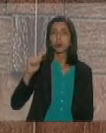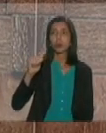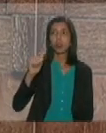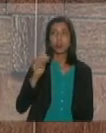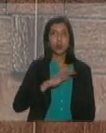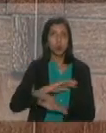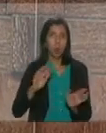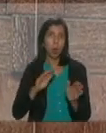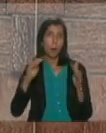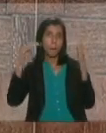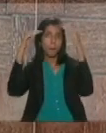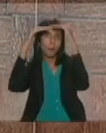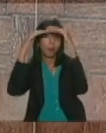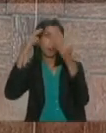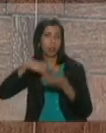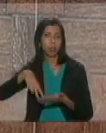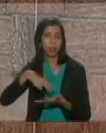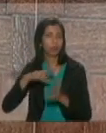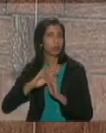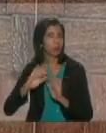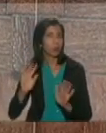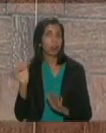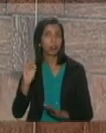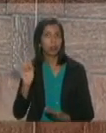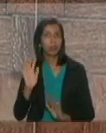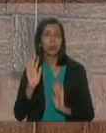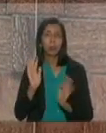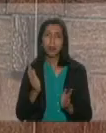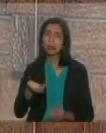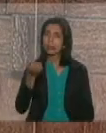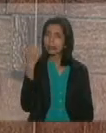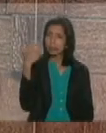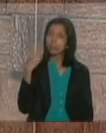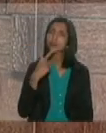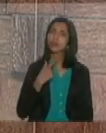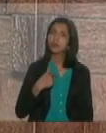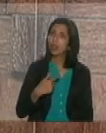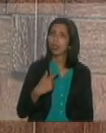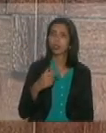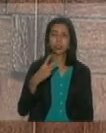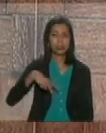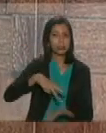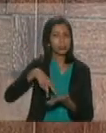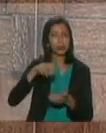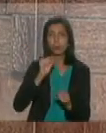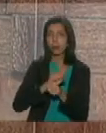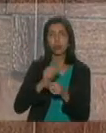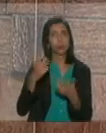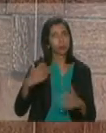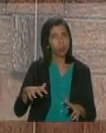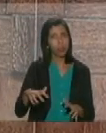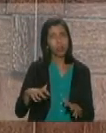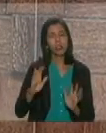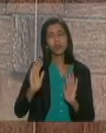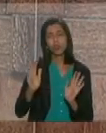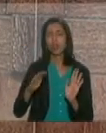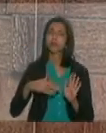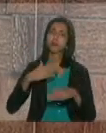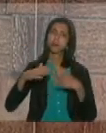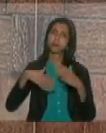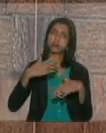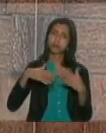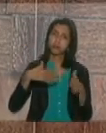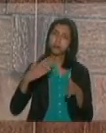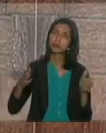nunca quis ser só bailarina, né? Mas eu tinha essa história muito forte dentro de mim, não queria parar de dançar também, né? Eu já tive um processo